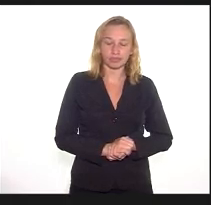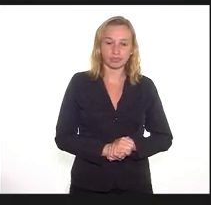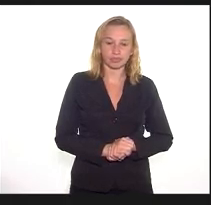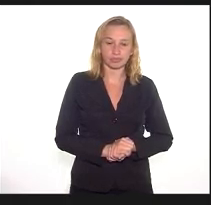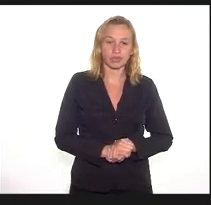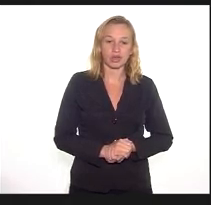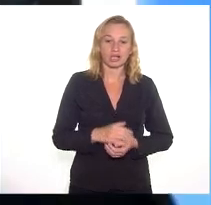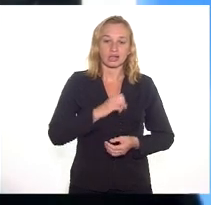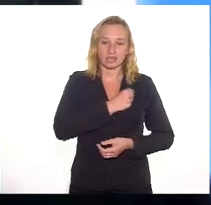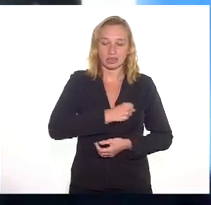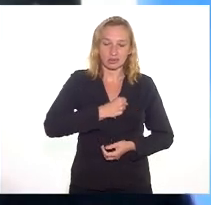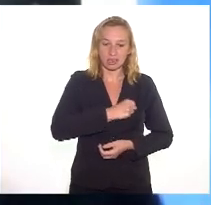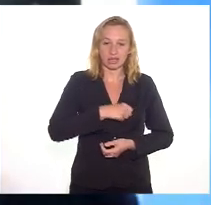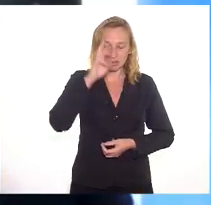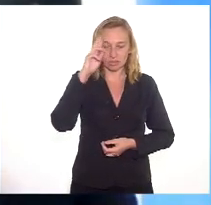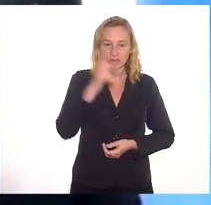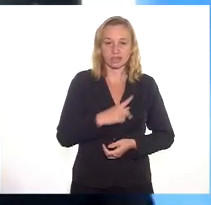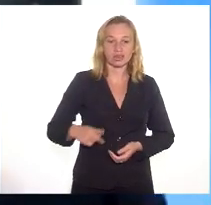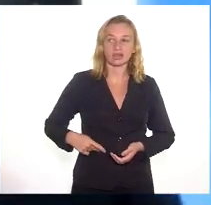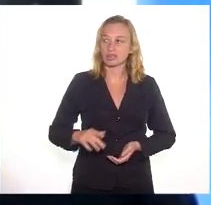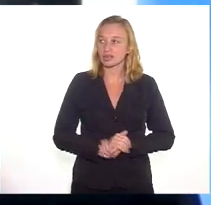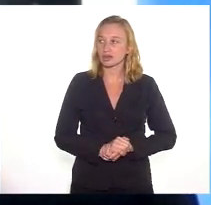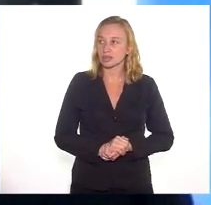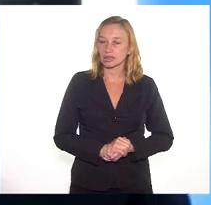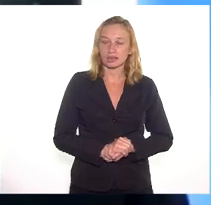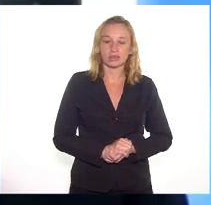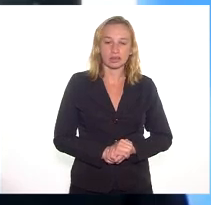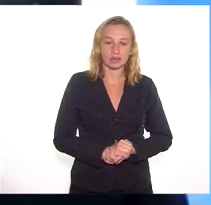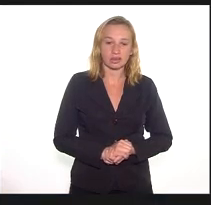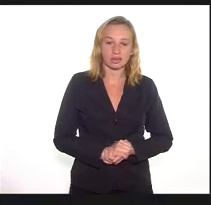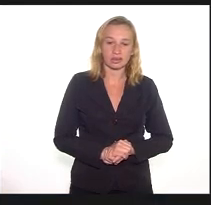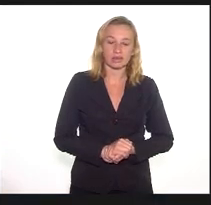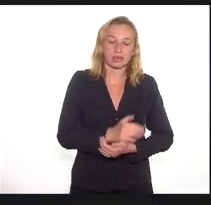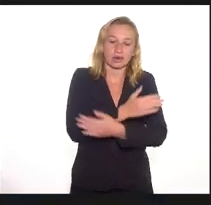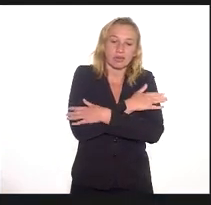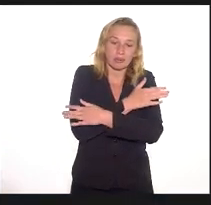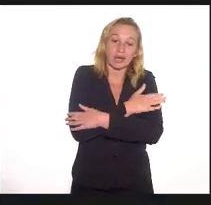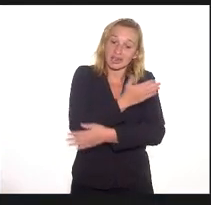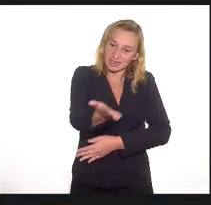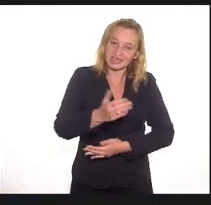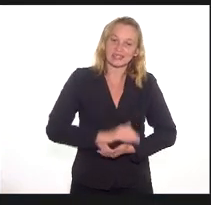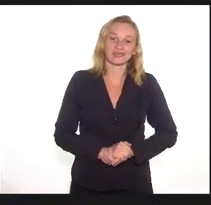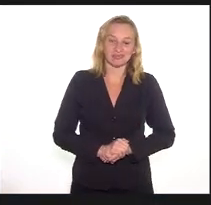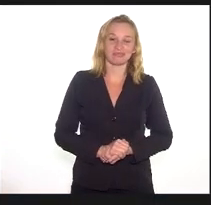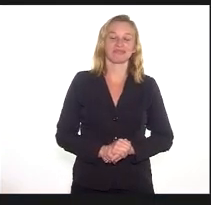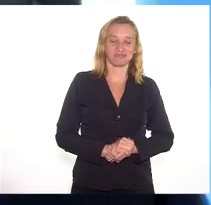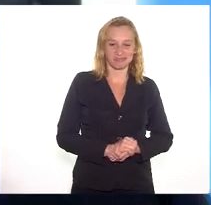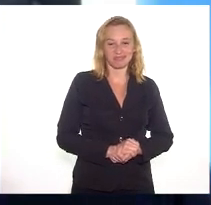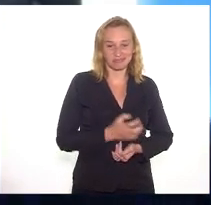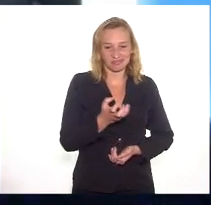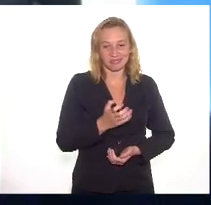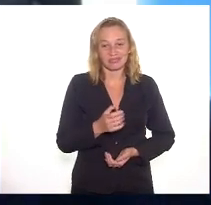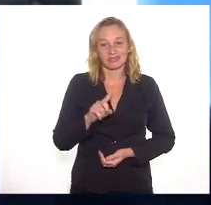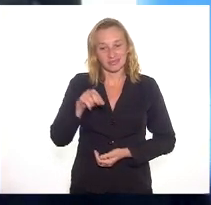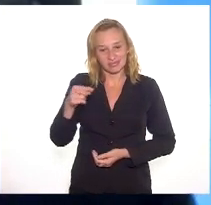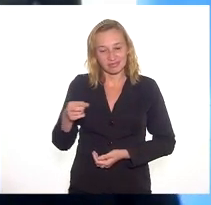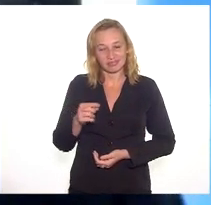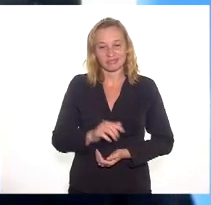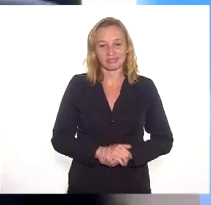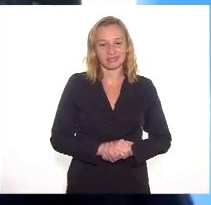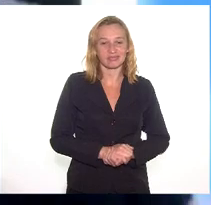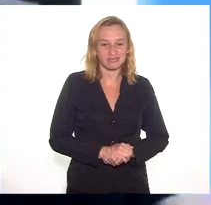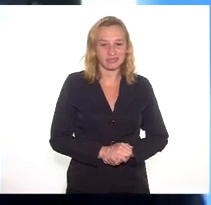você, presidente. Tamo junto, meu chefe. Olha só, deputado... Estou querendo receber um abraço seu. Eu vou estar com você hoje mais tarde. Aproveitar que